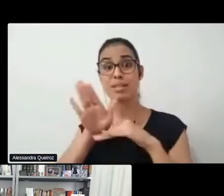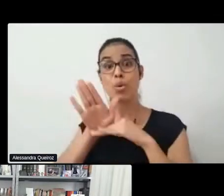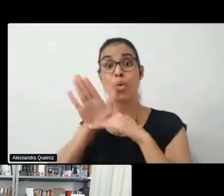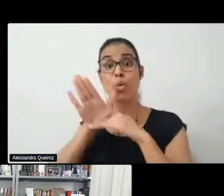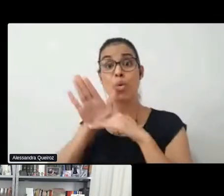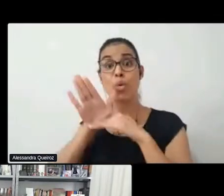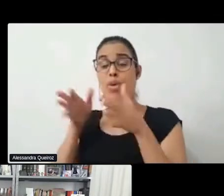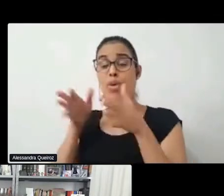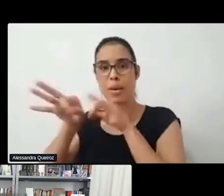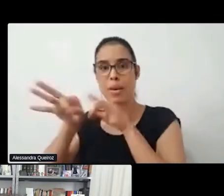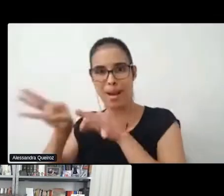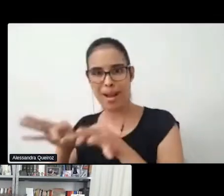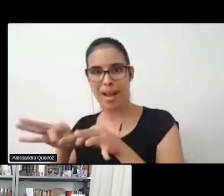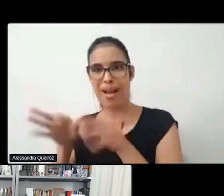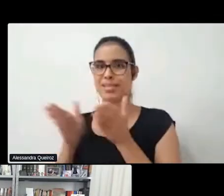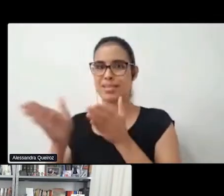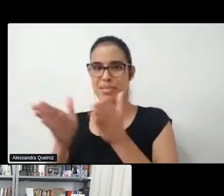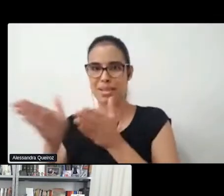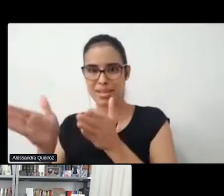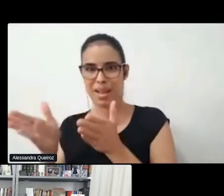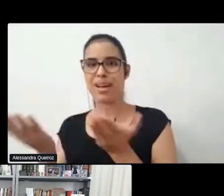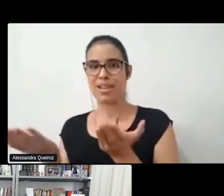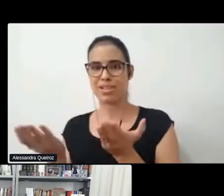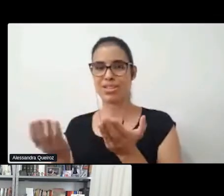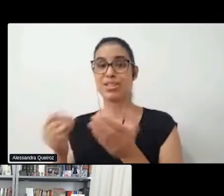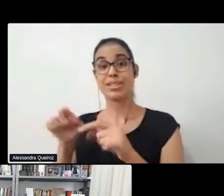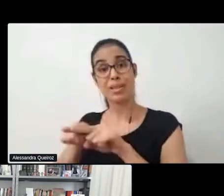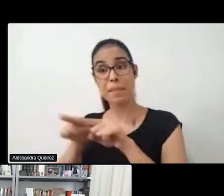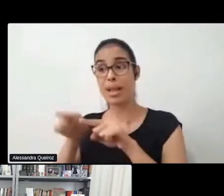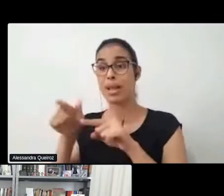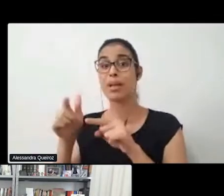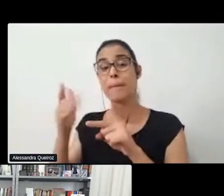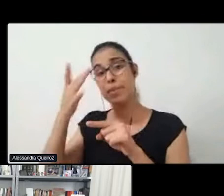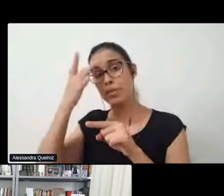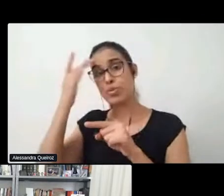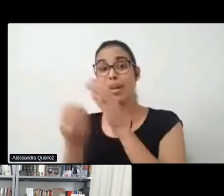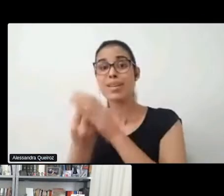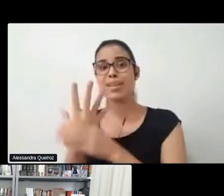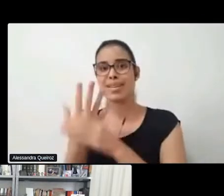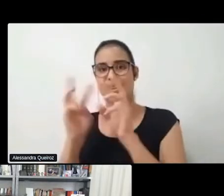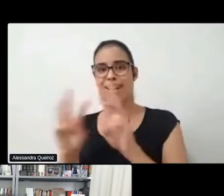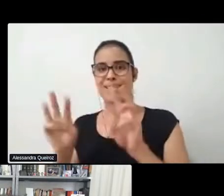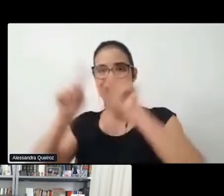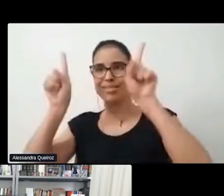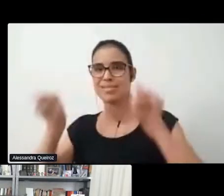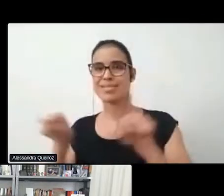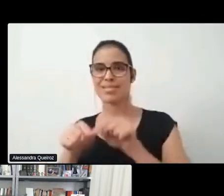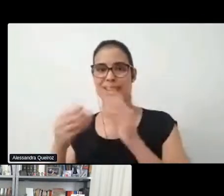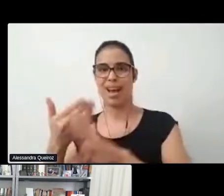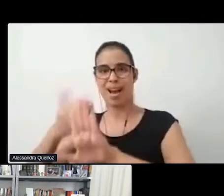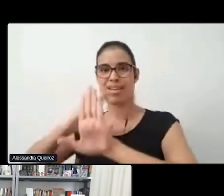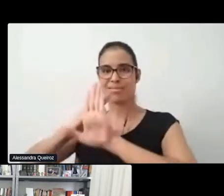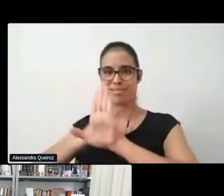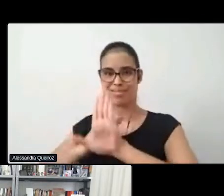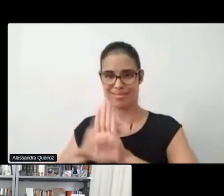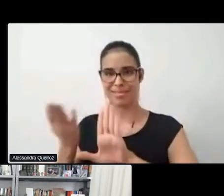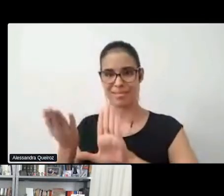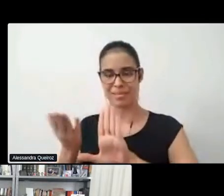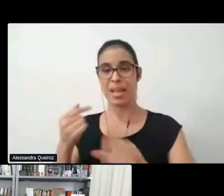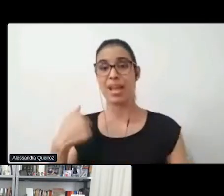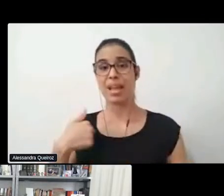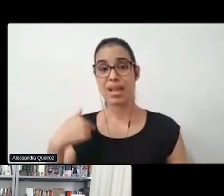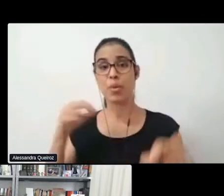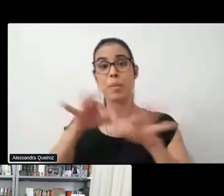de mãos dadas e é feliz, que são os designers e os desenvolvedores, né? Então, basicamente é isso. Eu também possuo um blog onde eu escrevo bastante